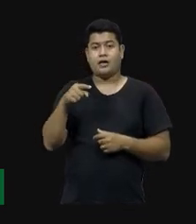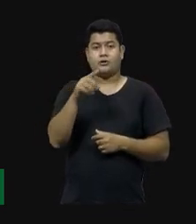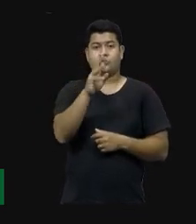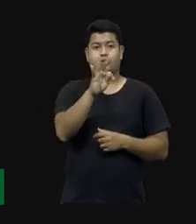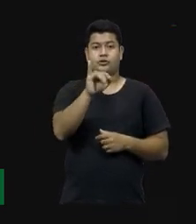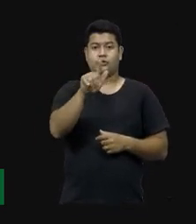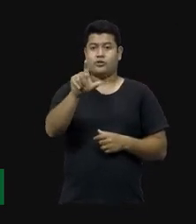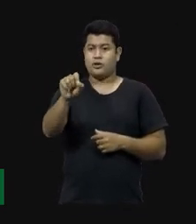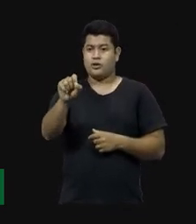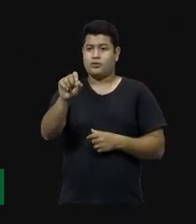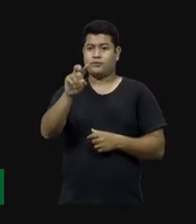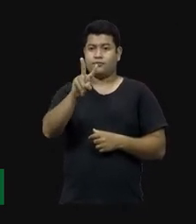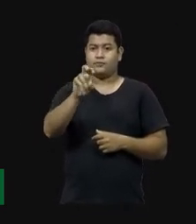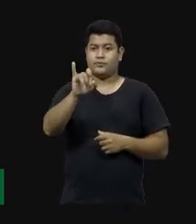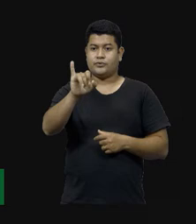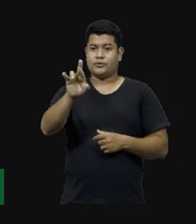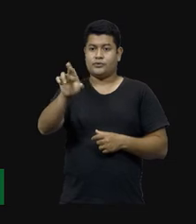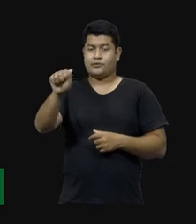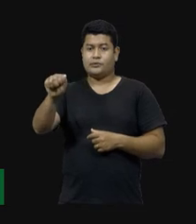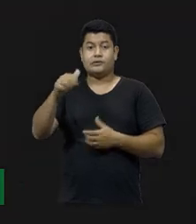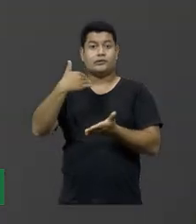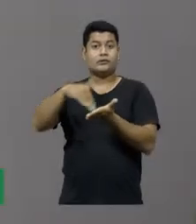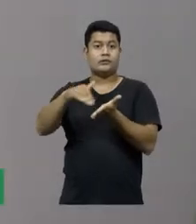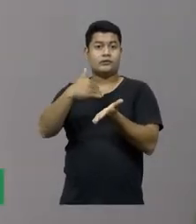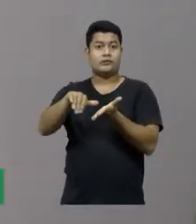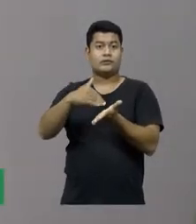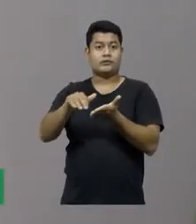o Tiago Vieira? Secretário de Infraestrutura.